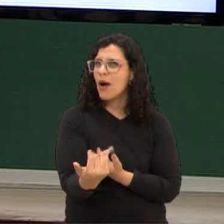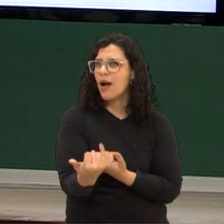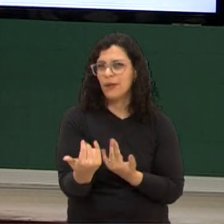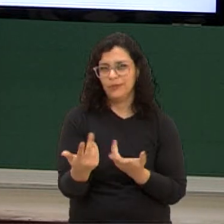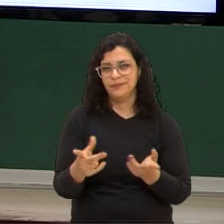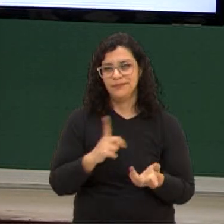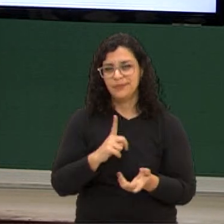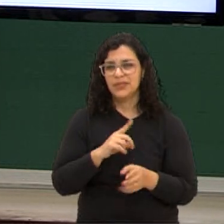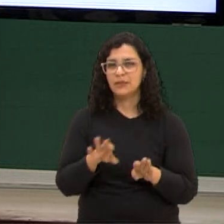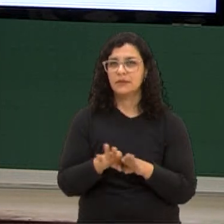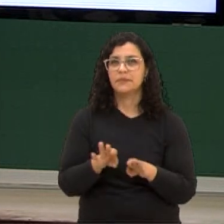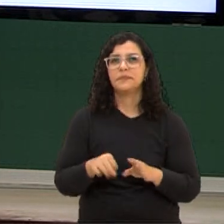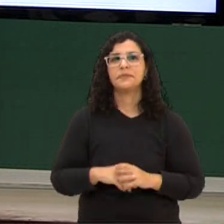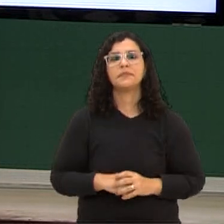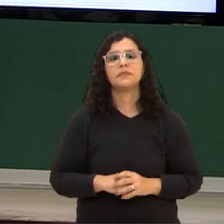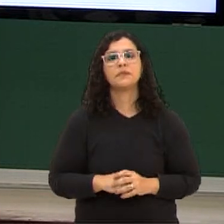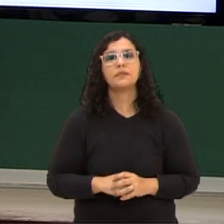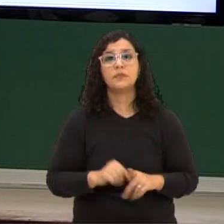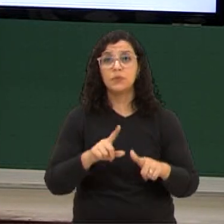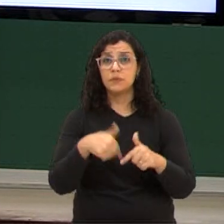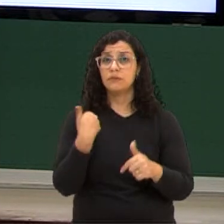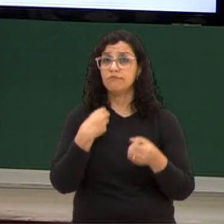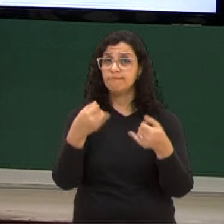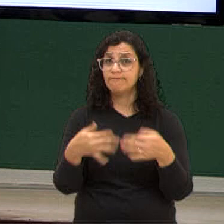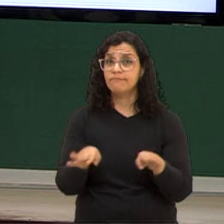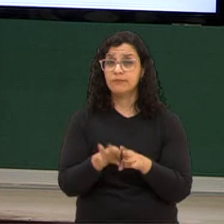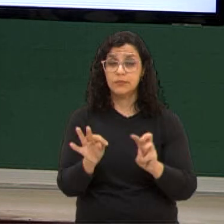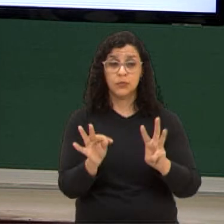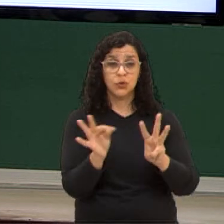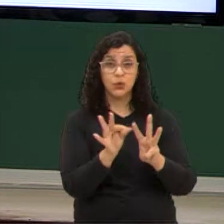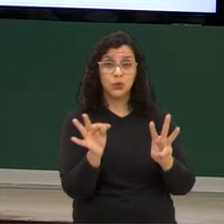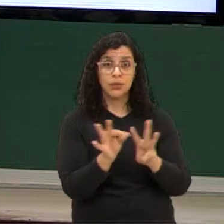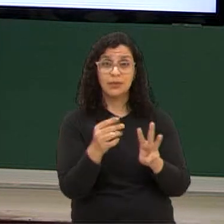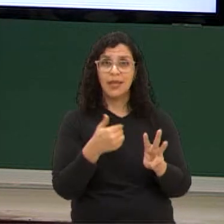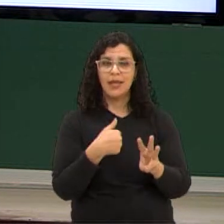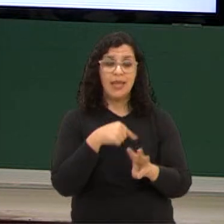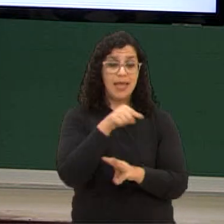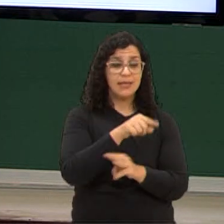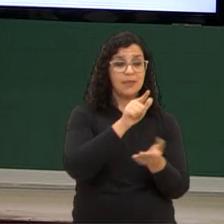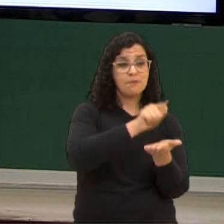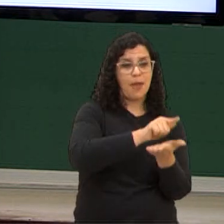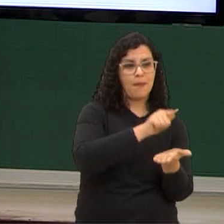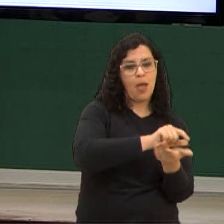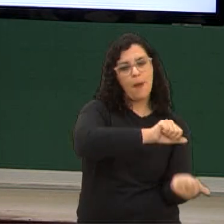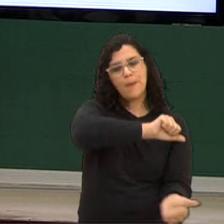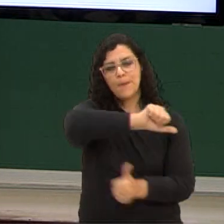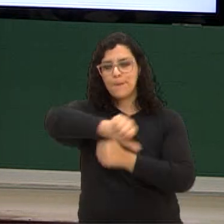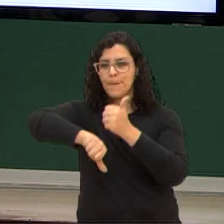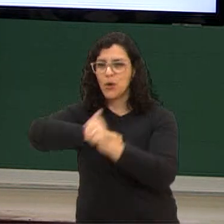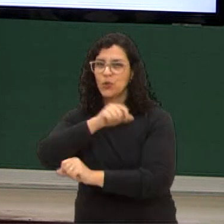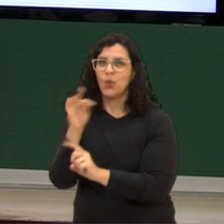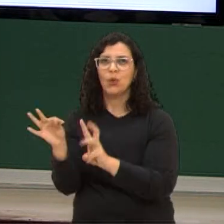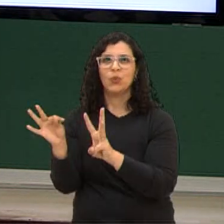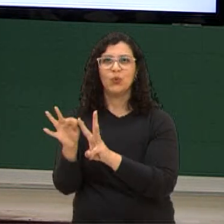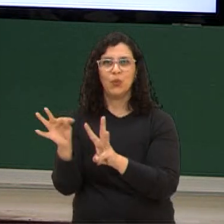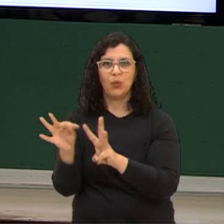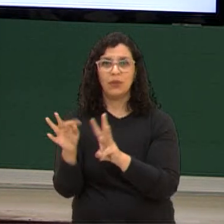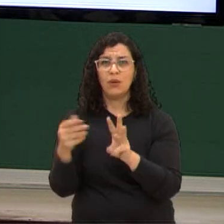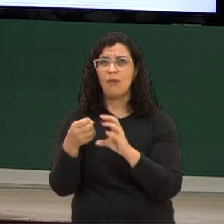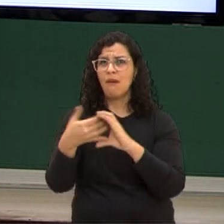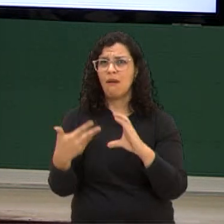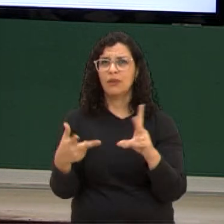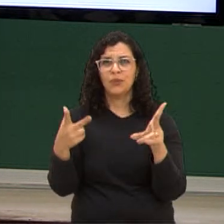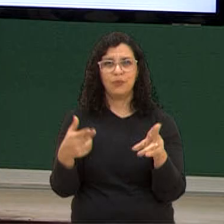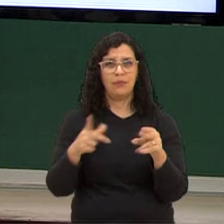são iguais, parecidos, e como comentamos que os tweets são uma evolução dos bilhetes, as características deles são